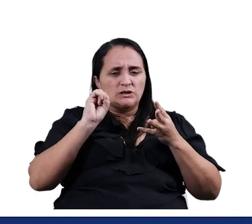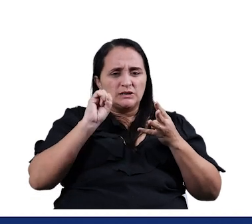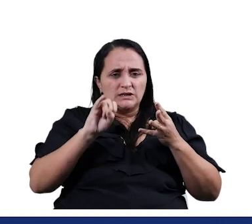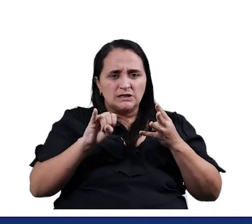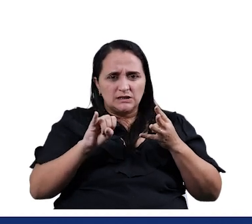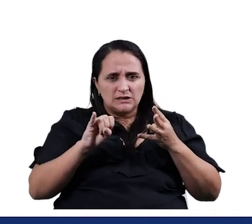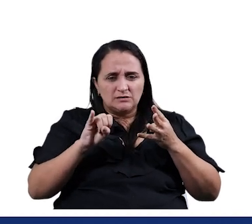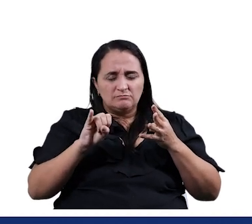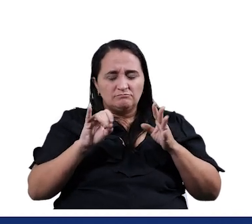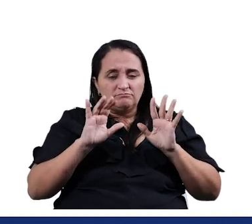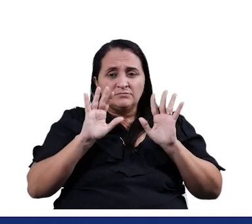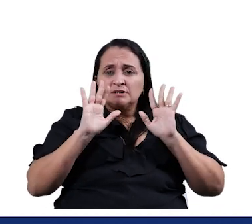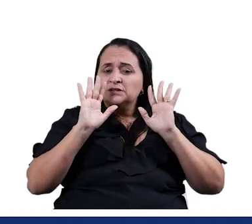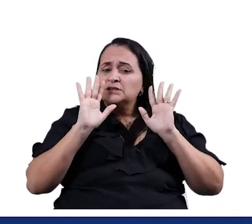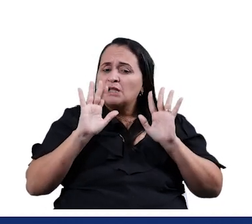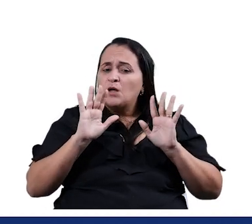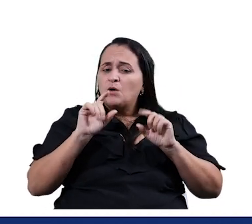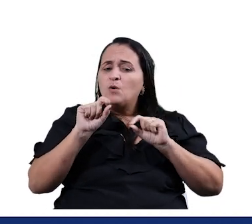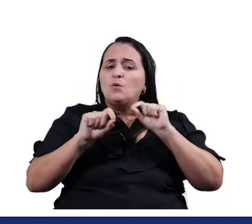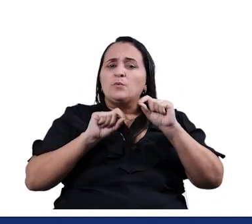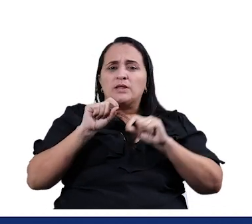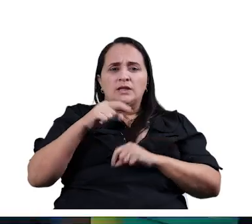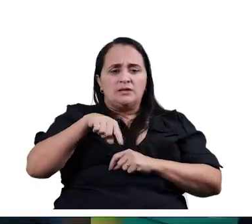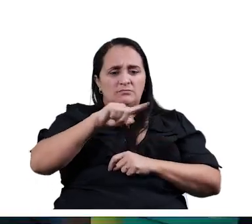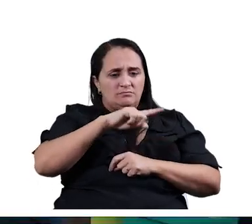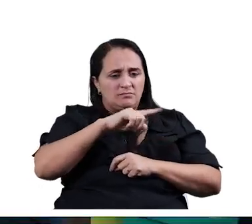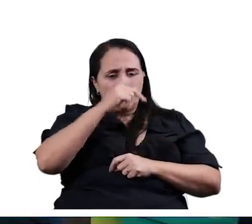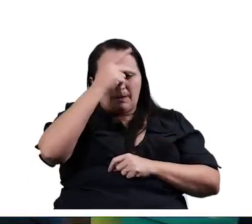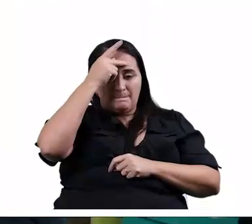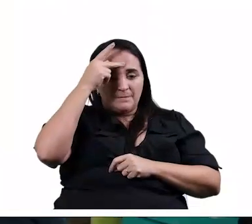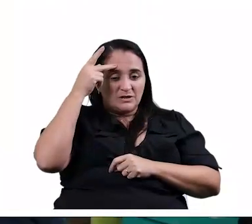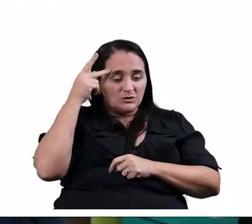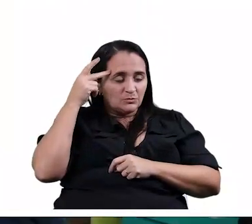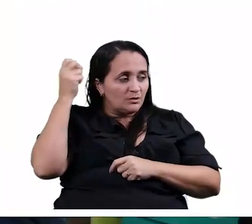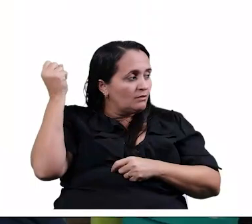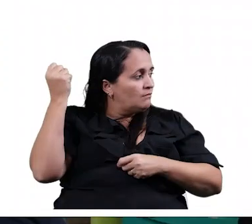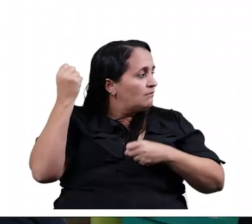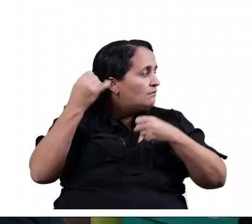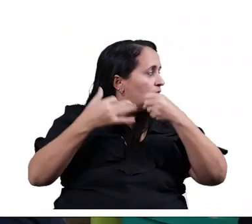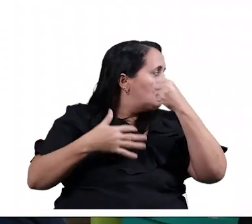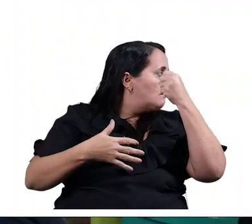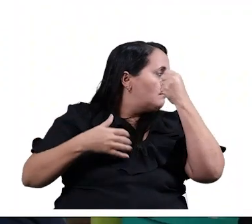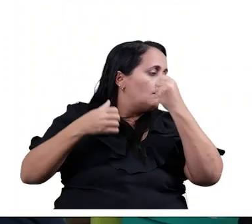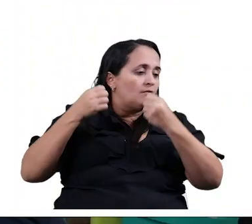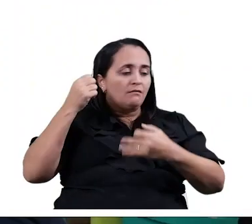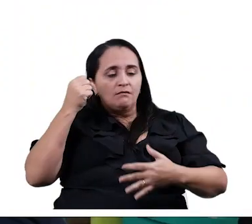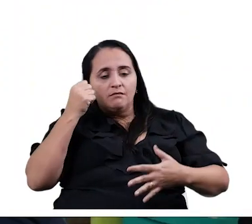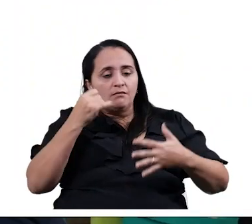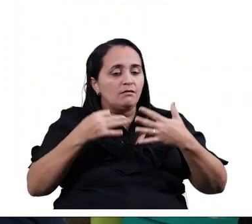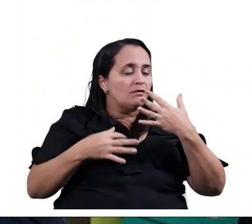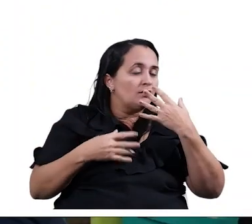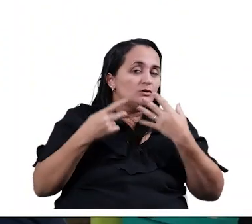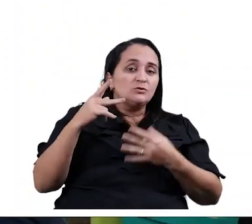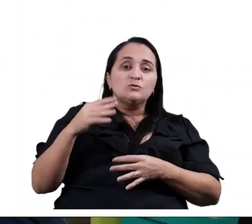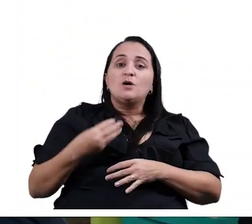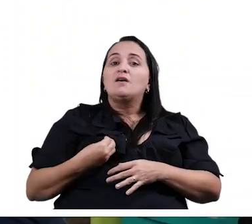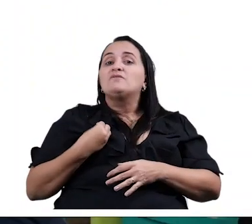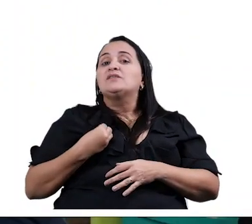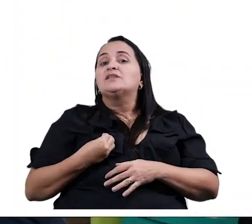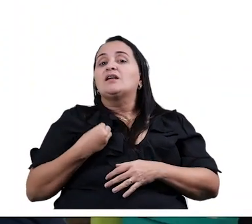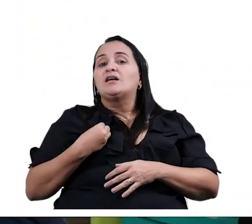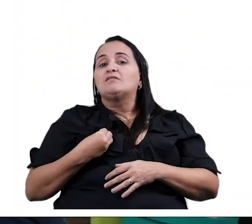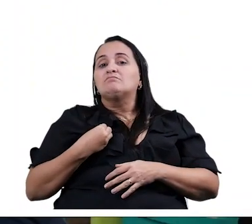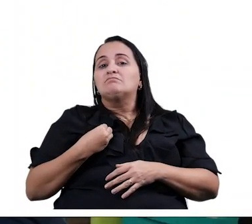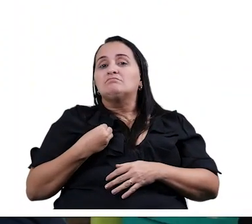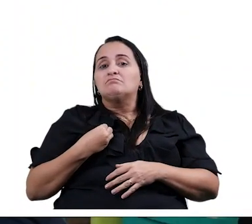é como se a própria pessoa estivesse contando a sua vida. Está escrito, mas é ela